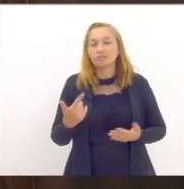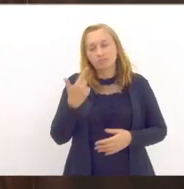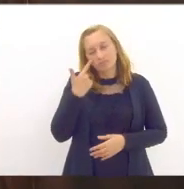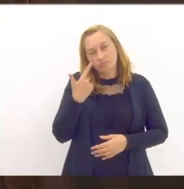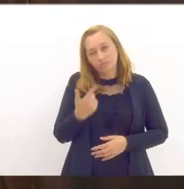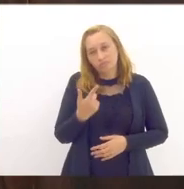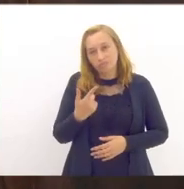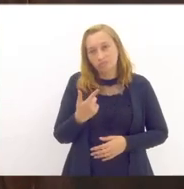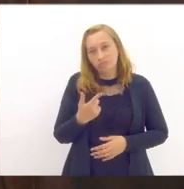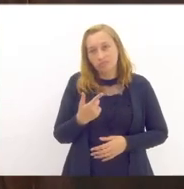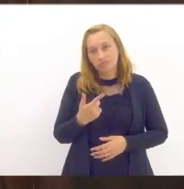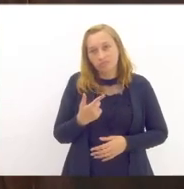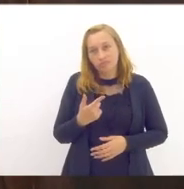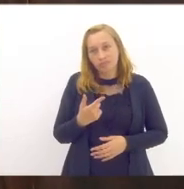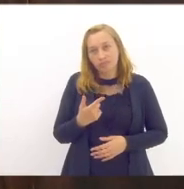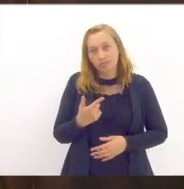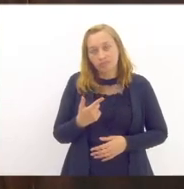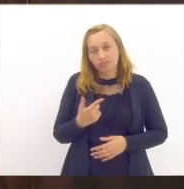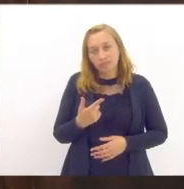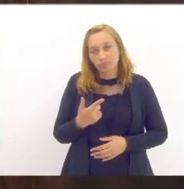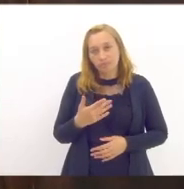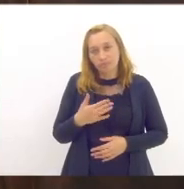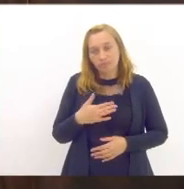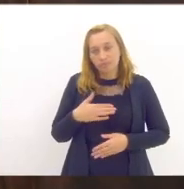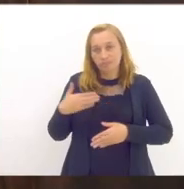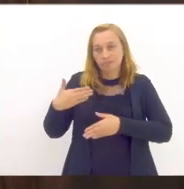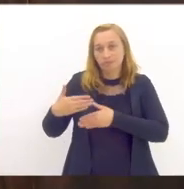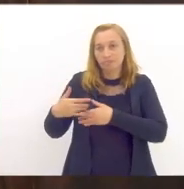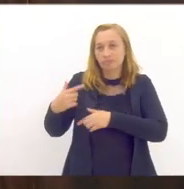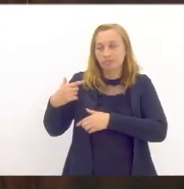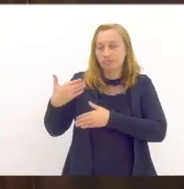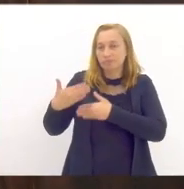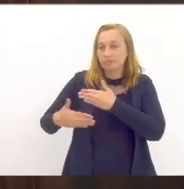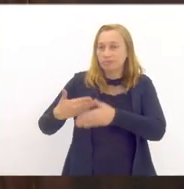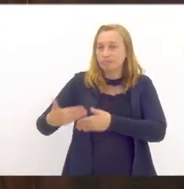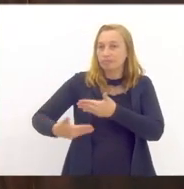via que a minha trajetória, né,